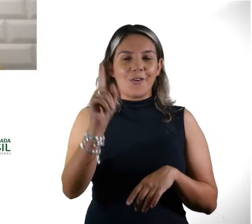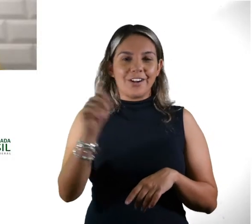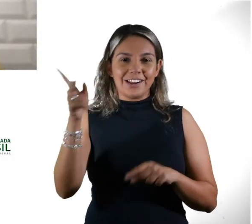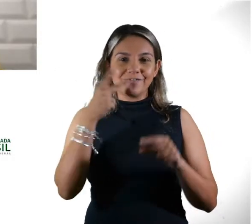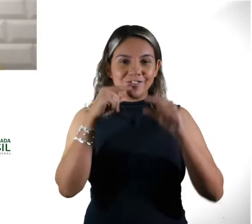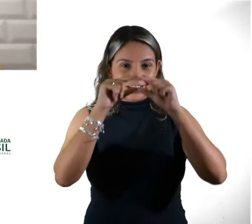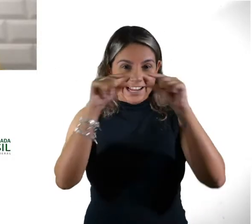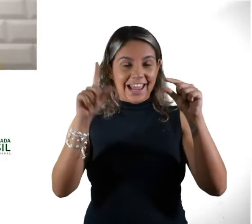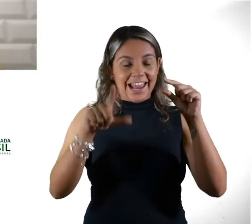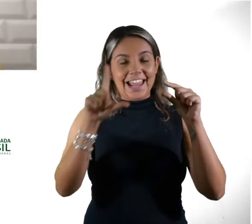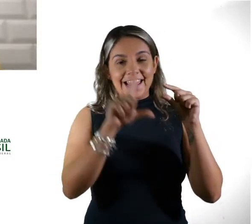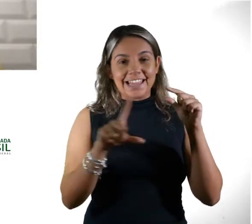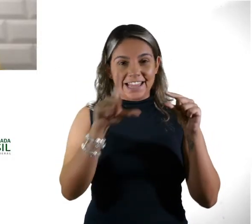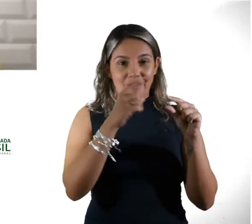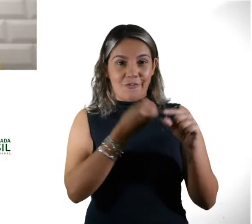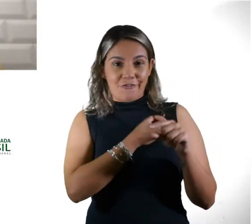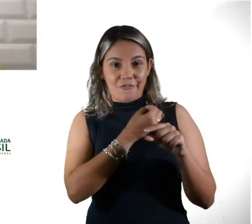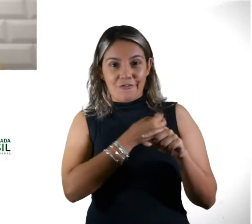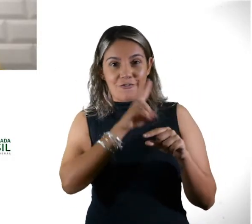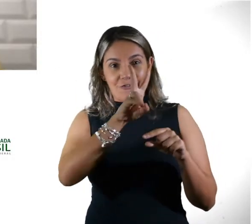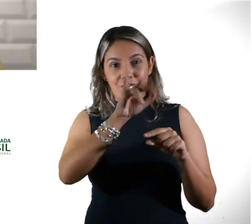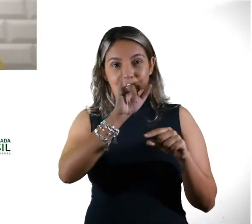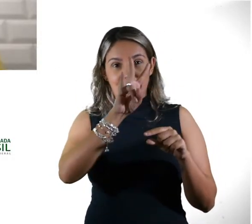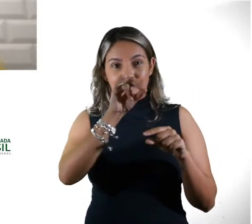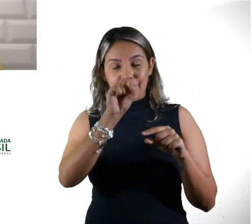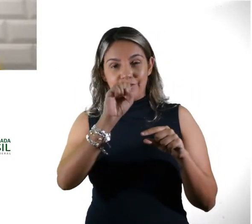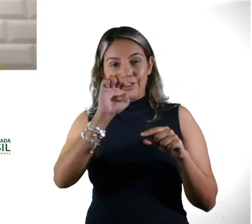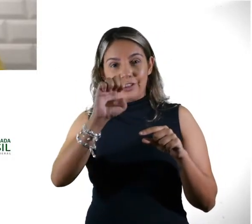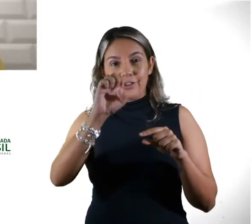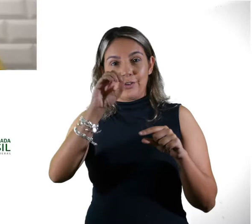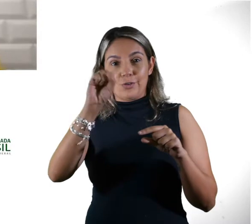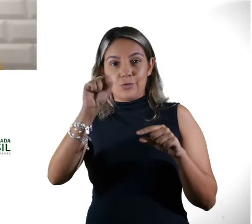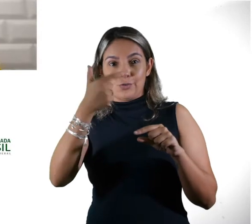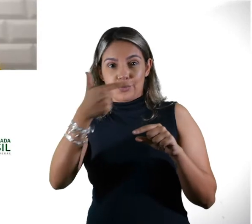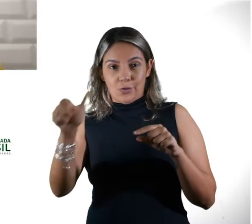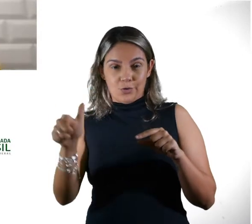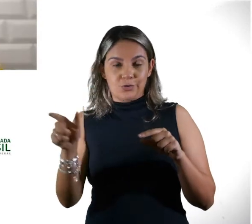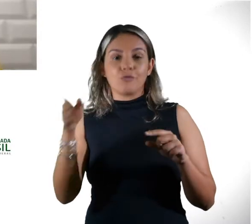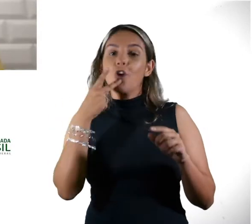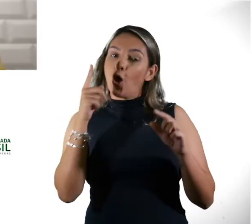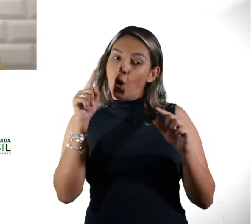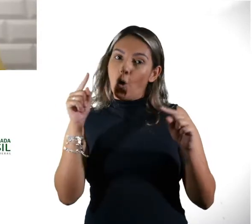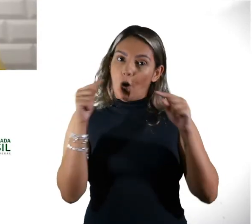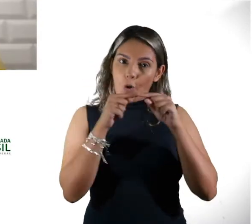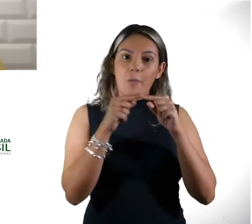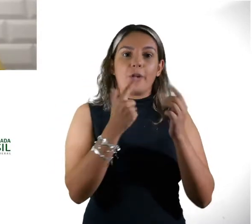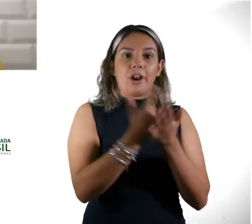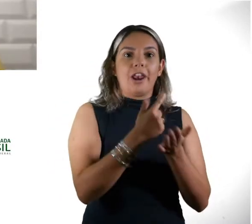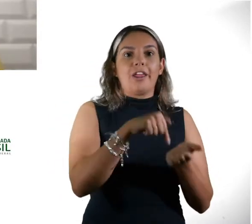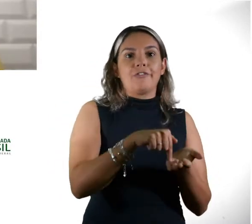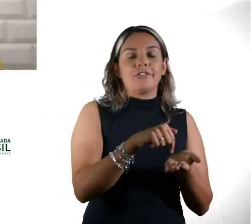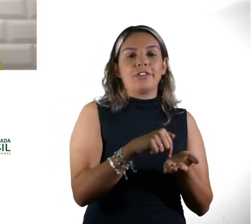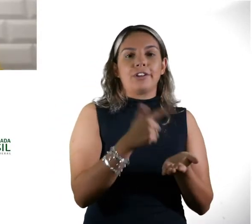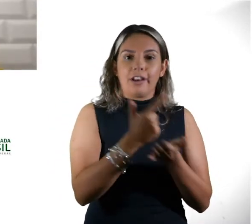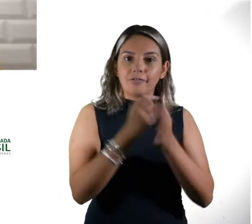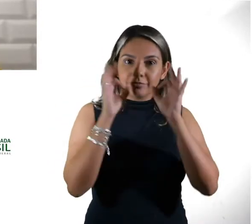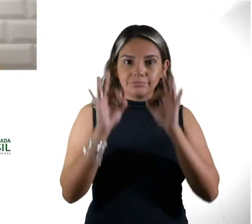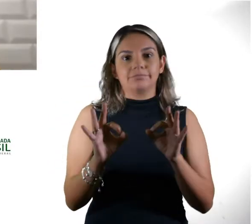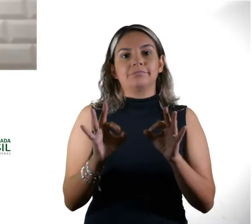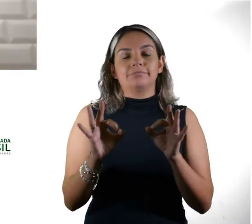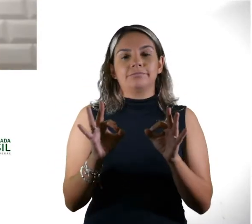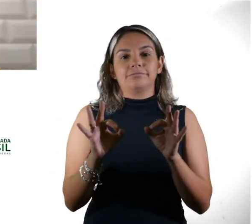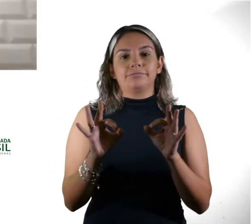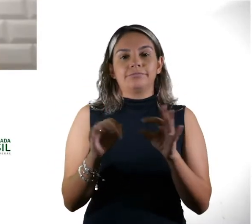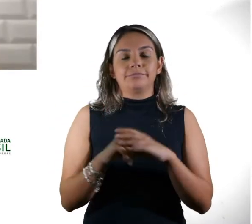mais literário, não é? Os vivos e os outros. E tem tudo a ver com o livro, não é? Não vou agora, mas tem tudo a ver com o livro, porque o livro é exatamente sobre